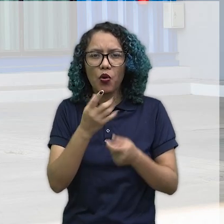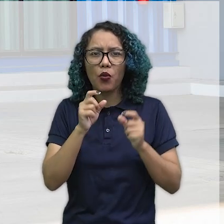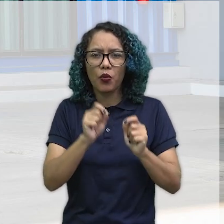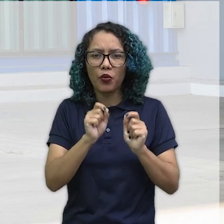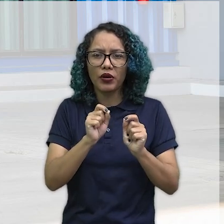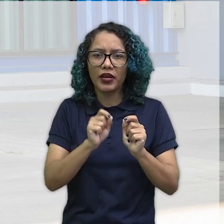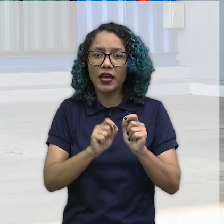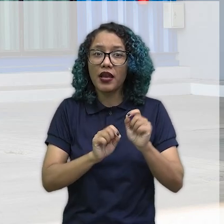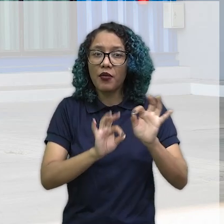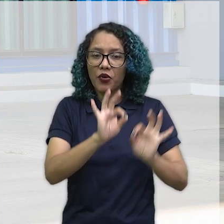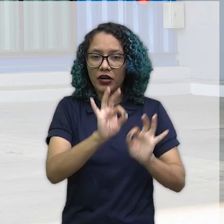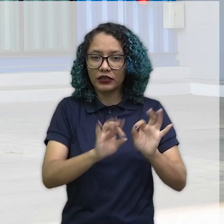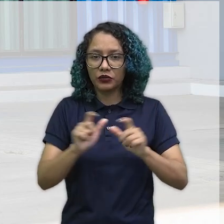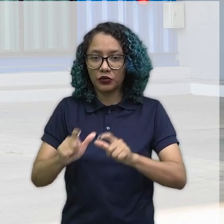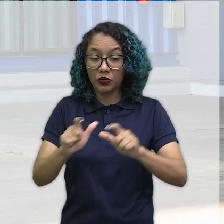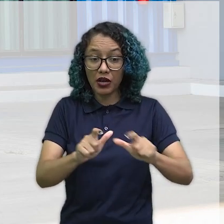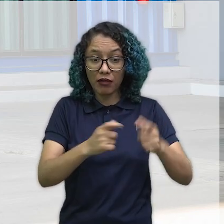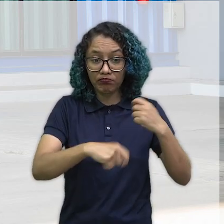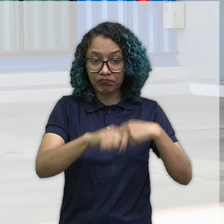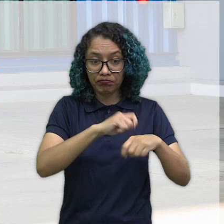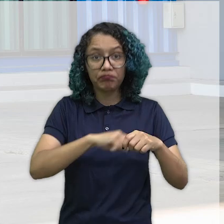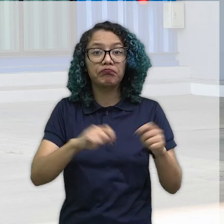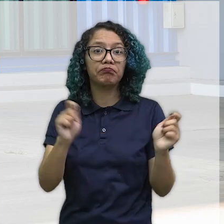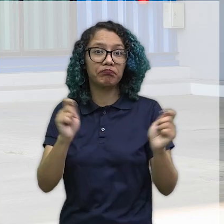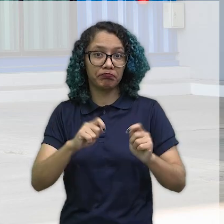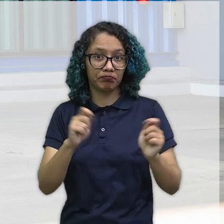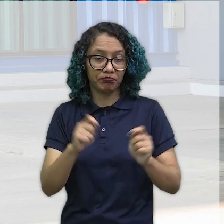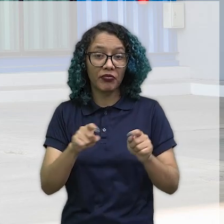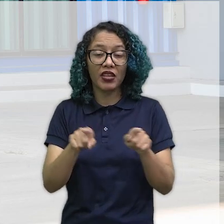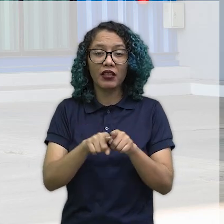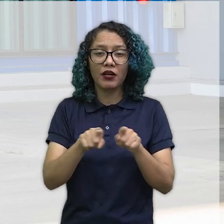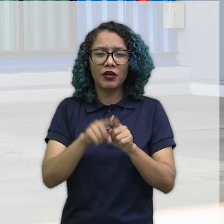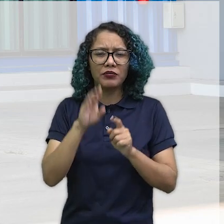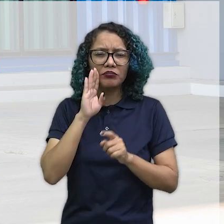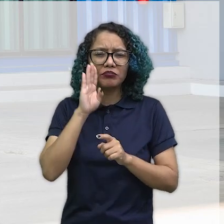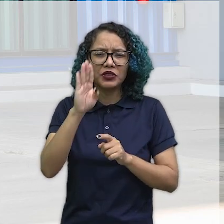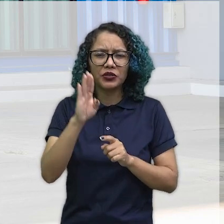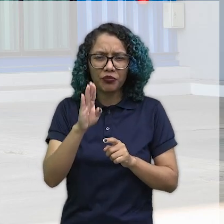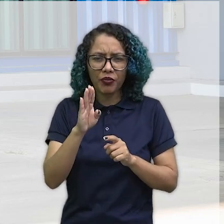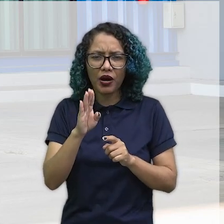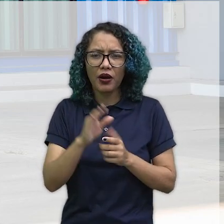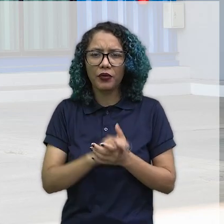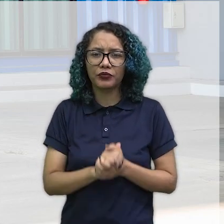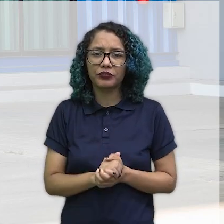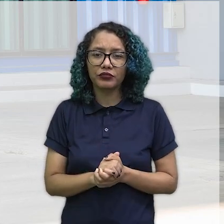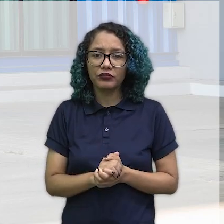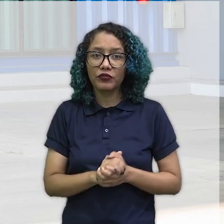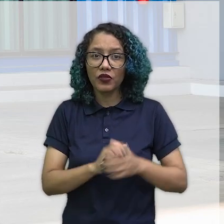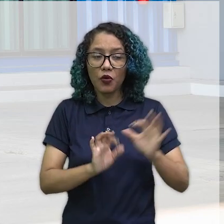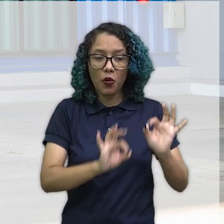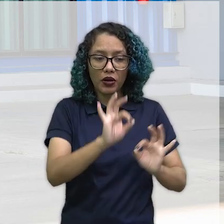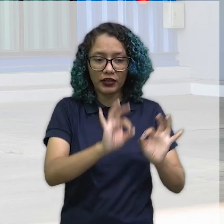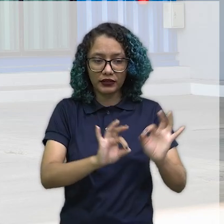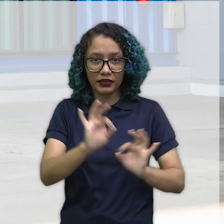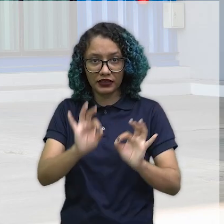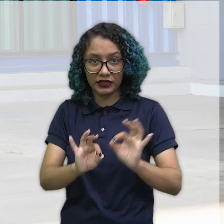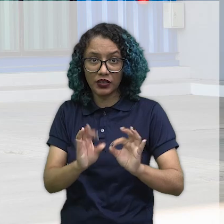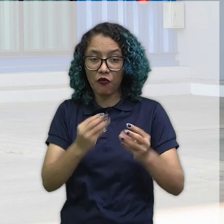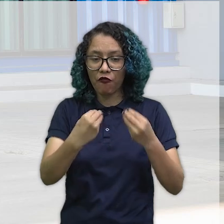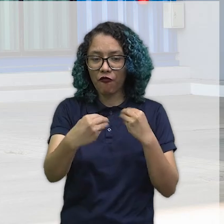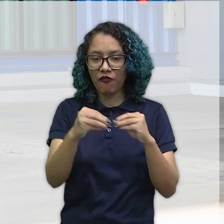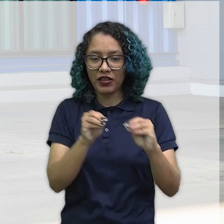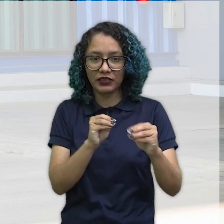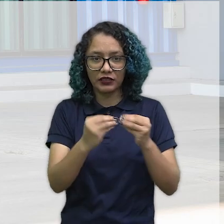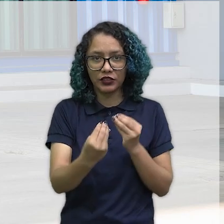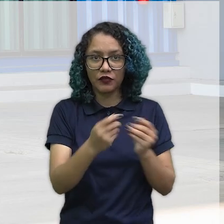diversos tipos de espaços comerciais. E uma das principais vantagens é a versatilidade, que eles oferecem.